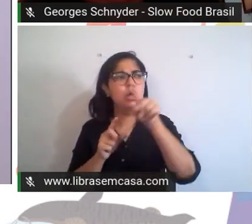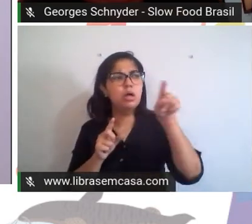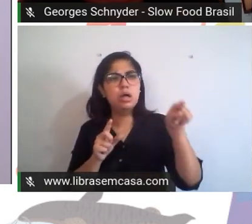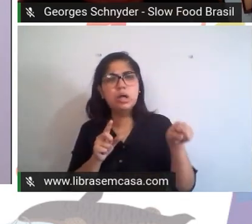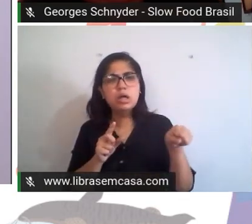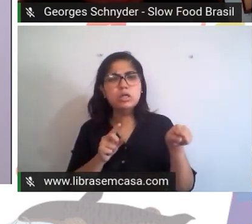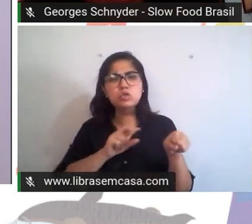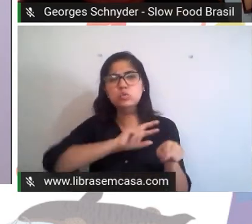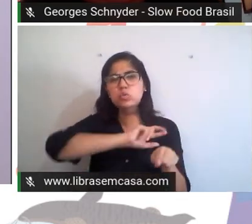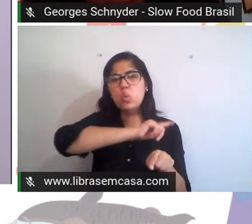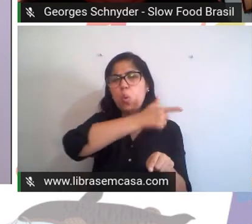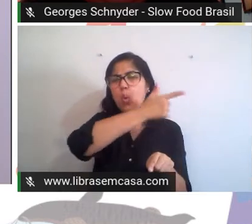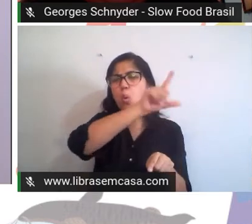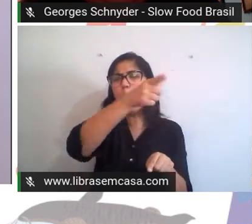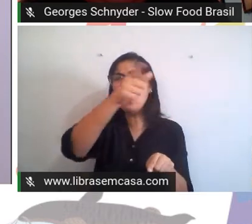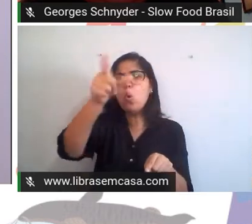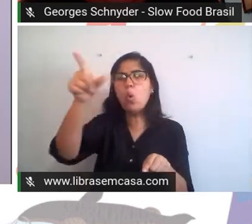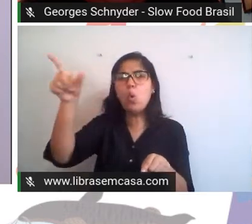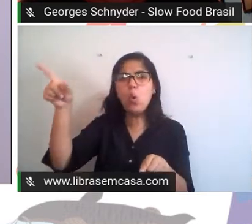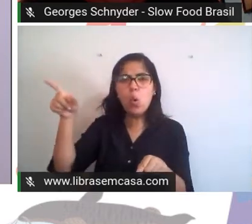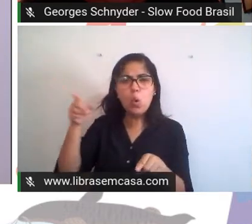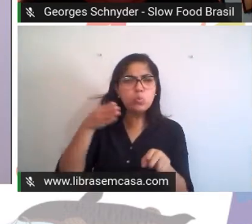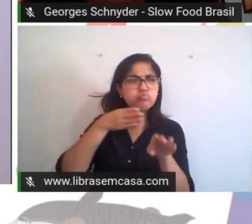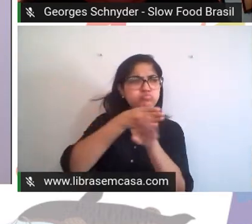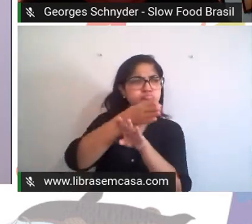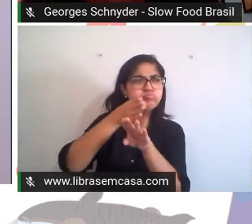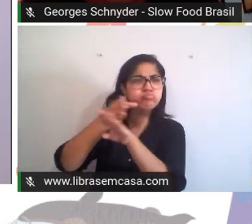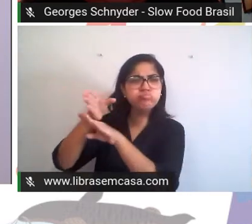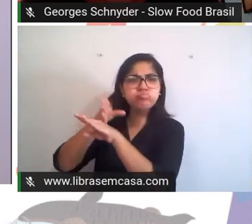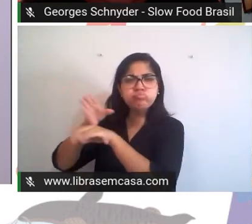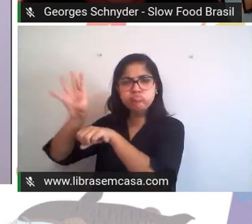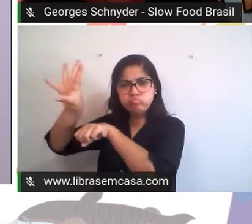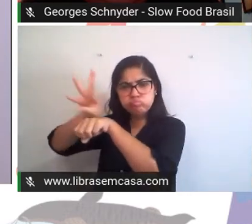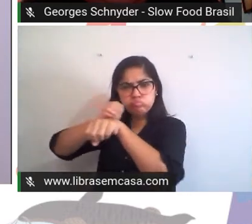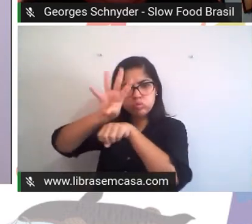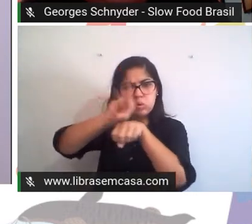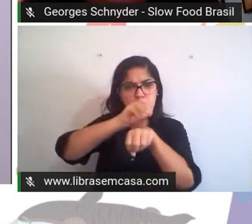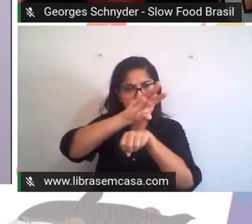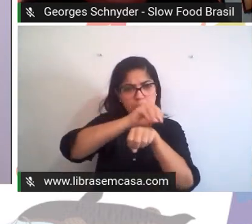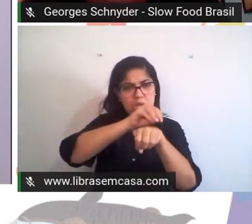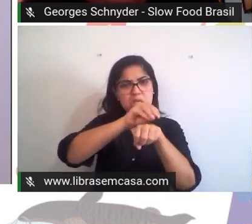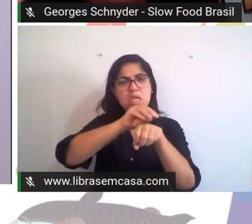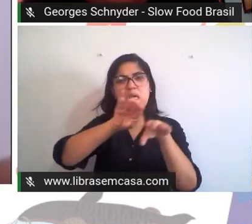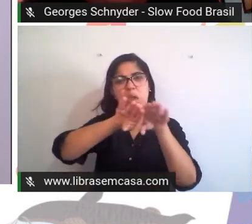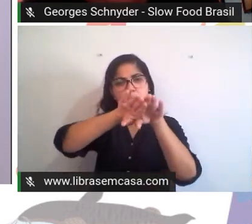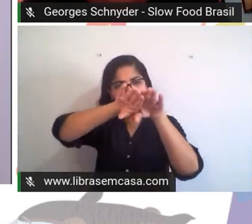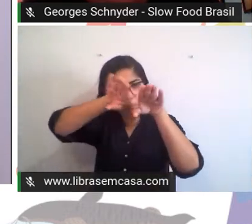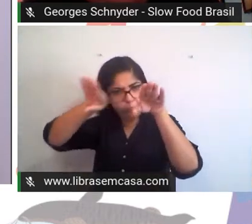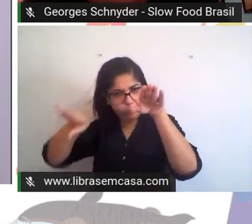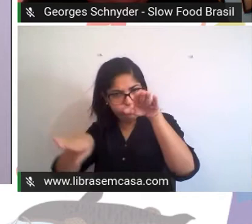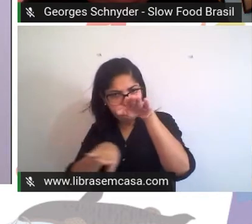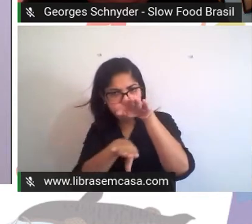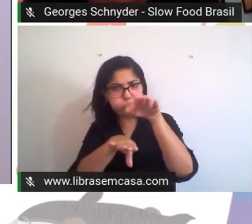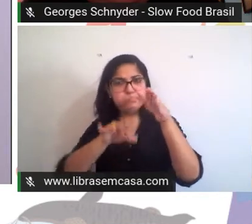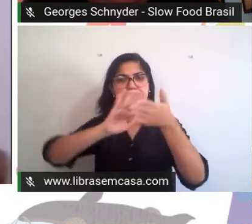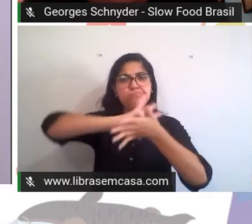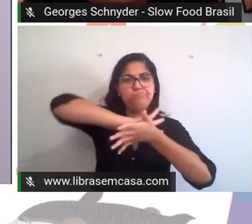esses outros veios de conhecimento que foram subalternizados, né,